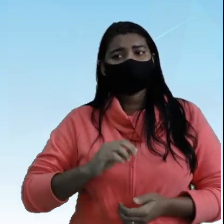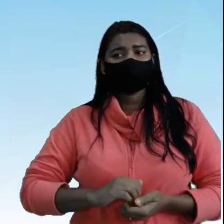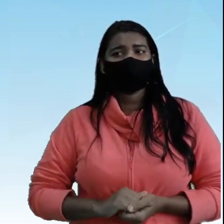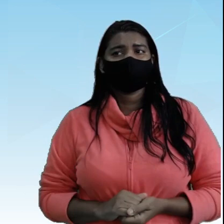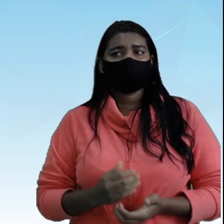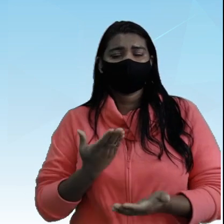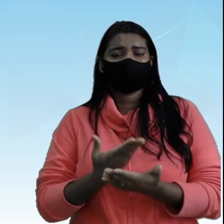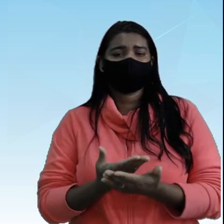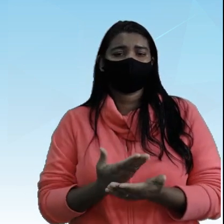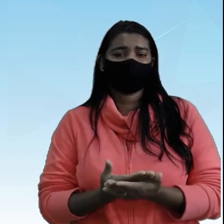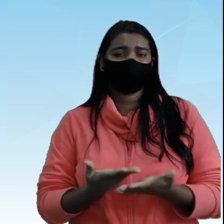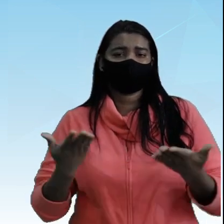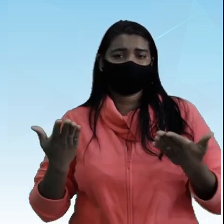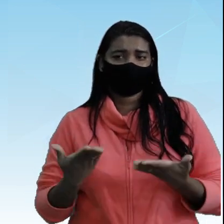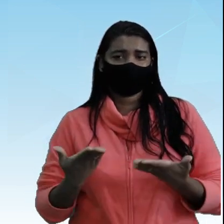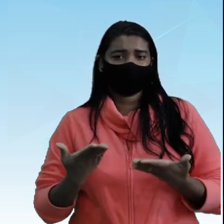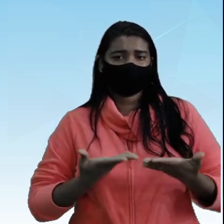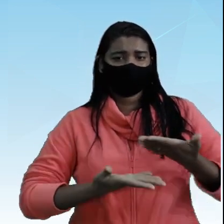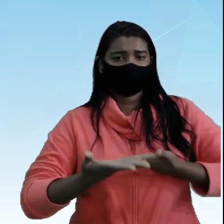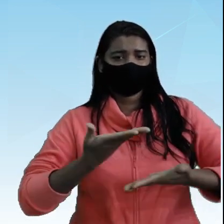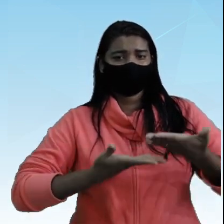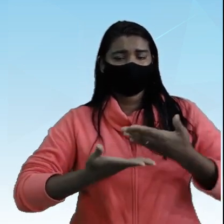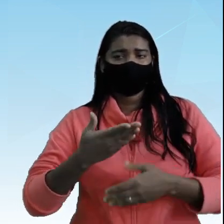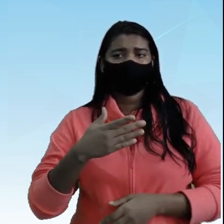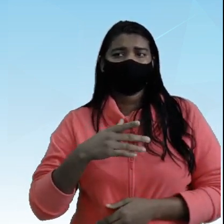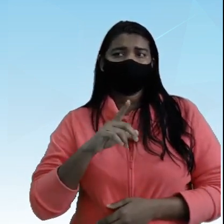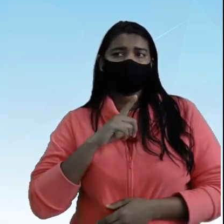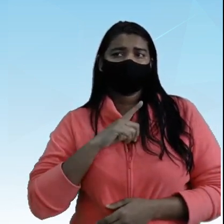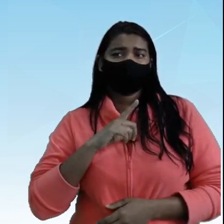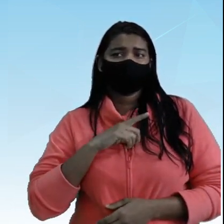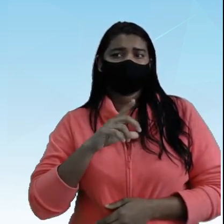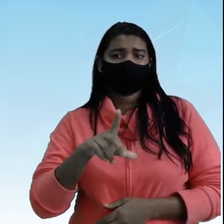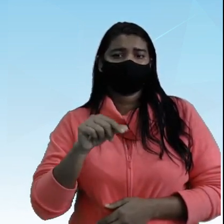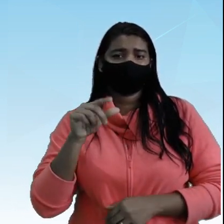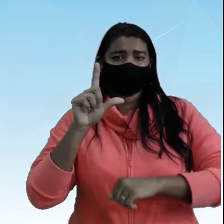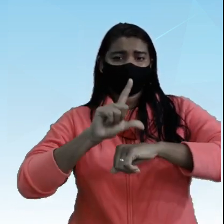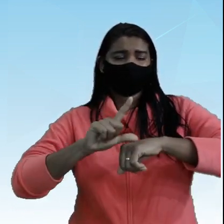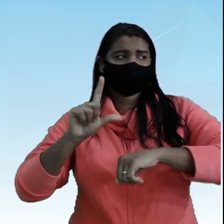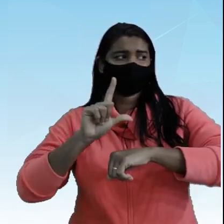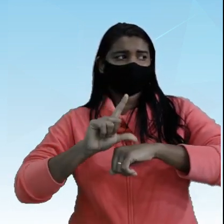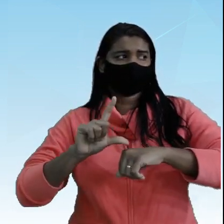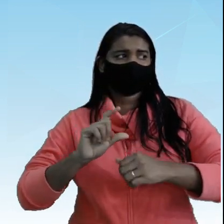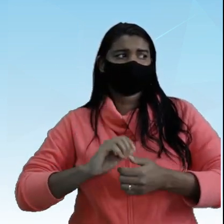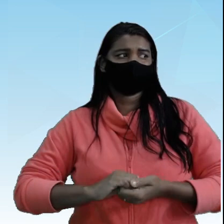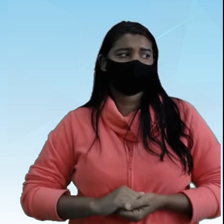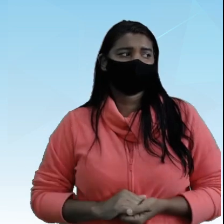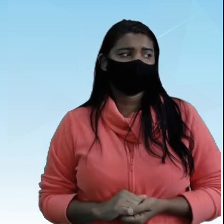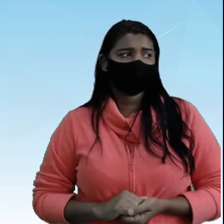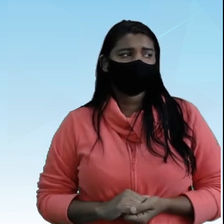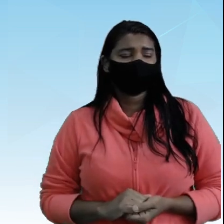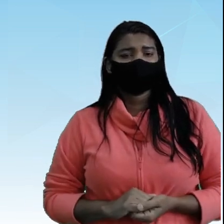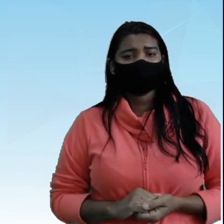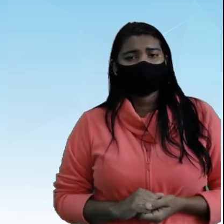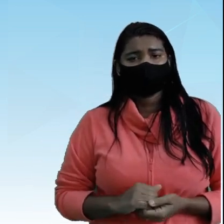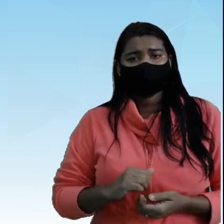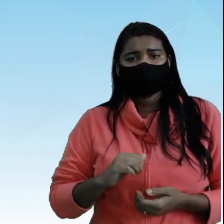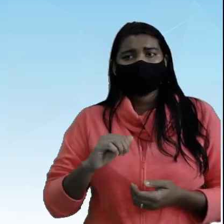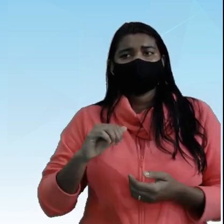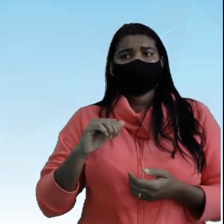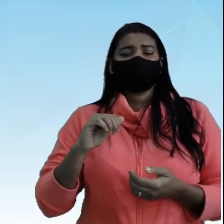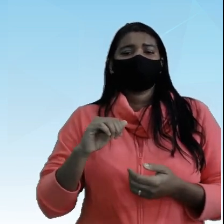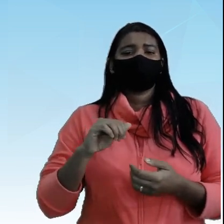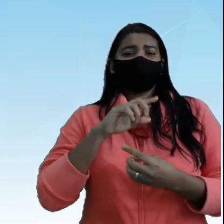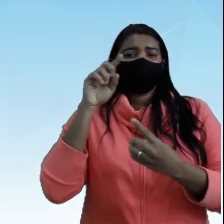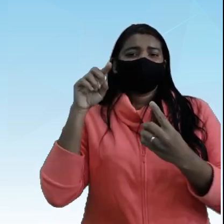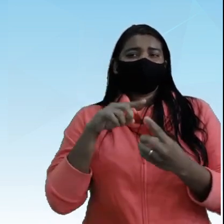estudo de hoje, essa relação que nós temos é a escolha lexical, certo? A intencionalidade.